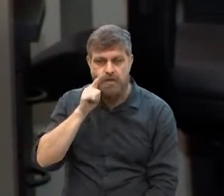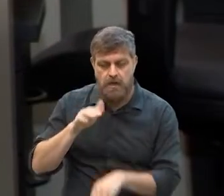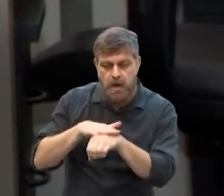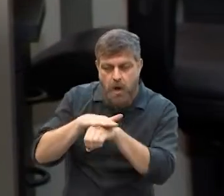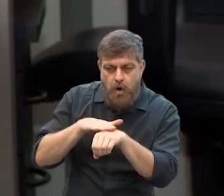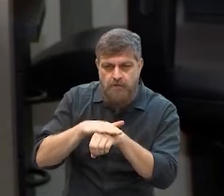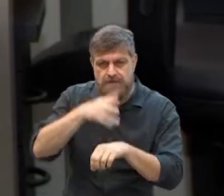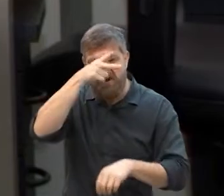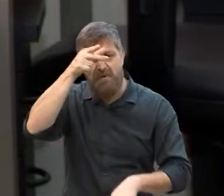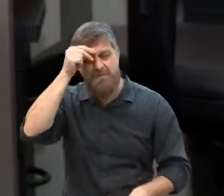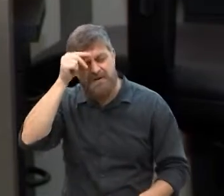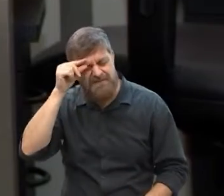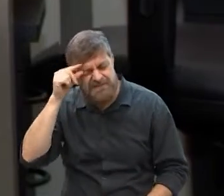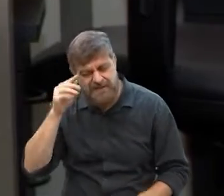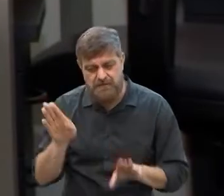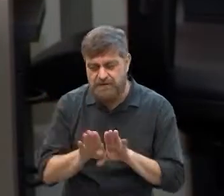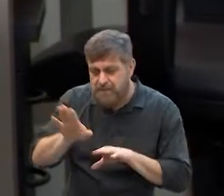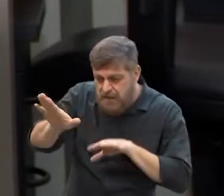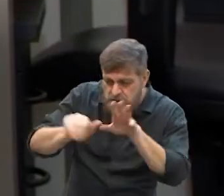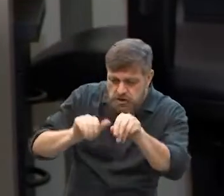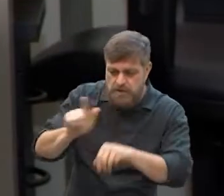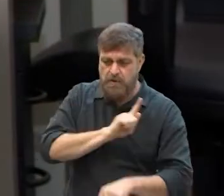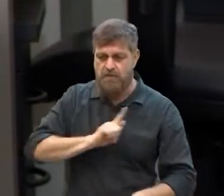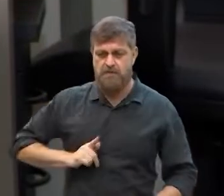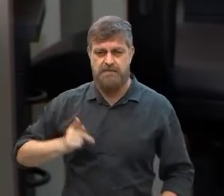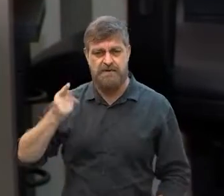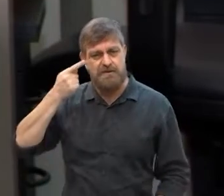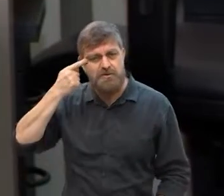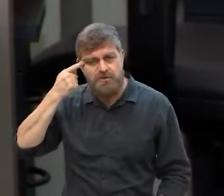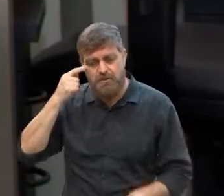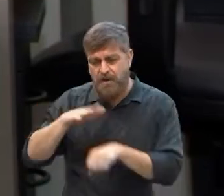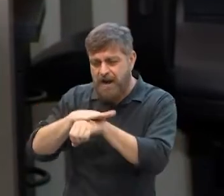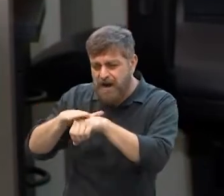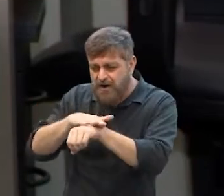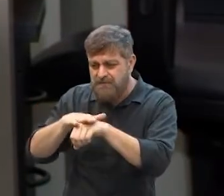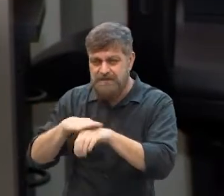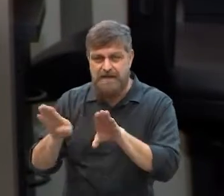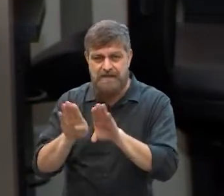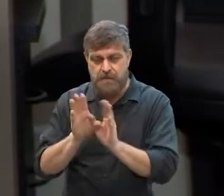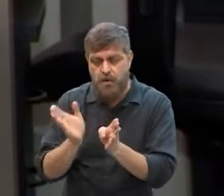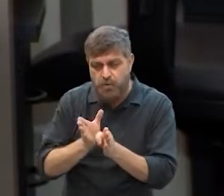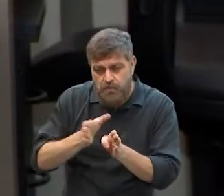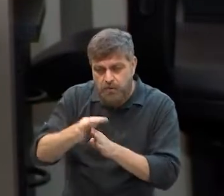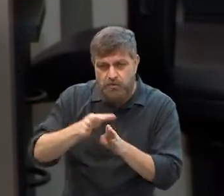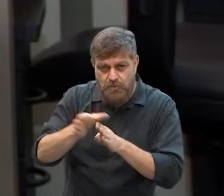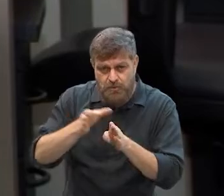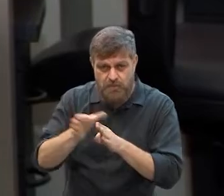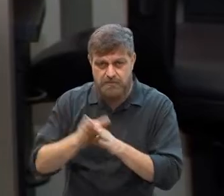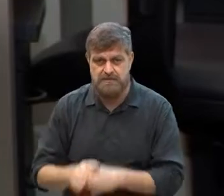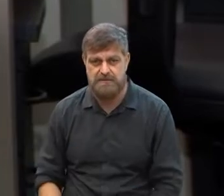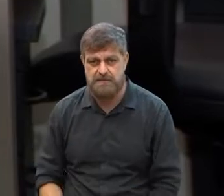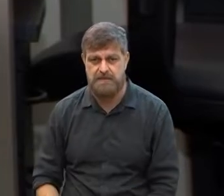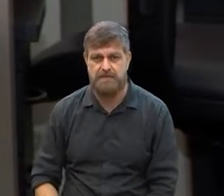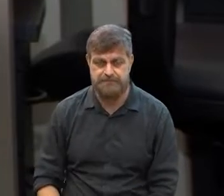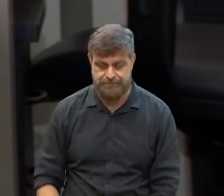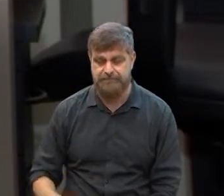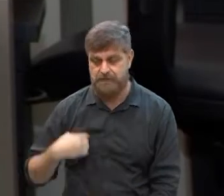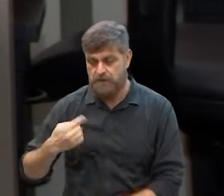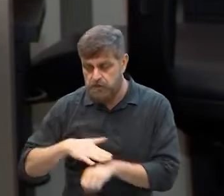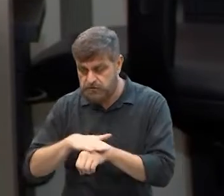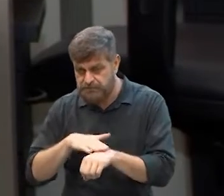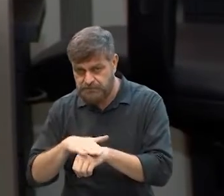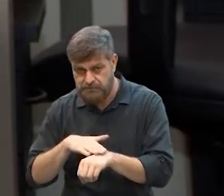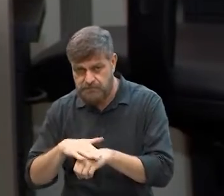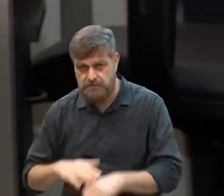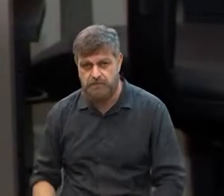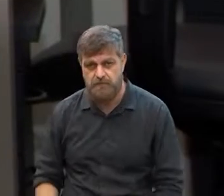Conversamos com a Prefeitura, conversamos com o Governo do Estado, conversamos com o Condepac e agora, há algumas semanas atrás, o